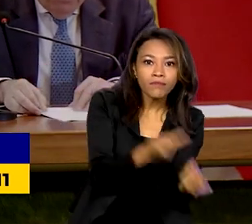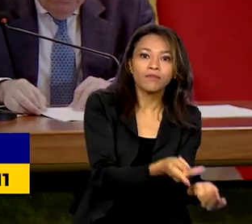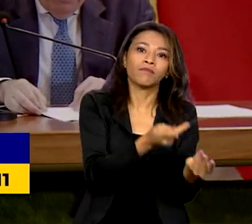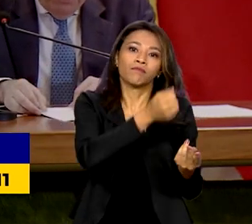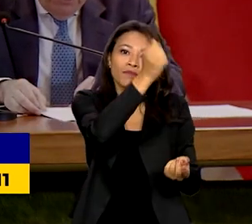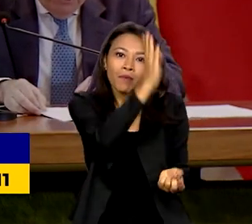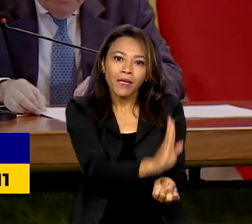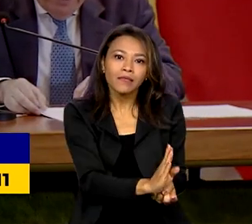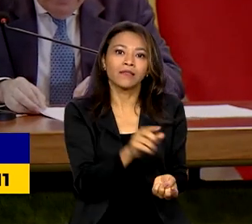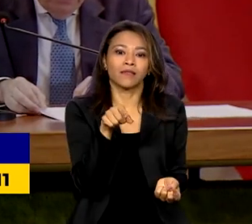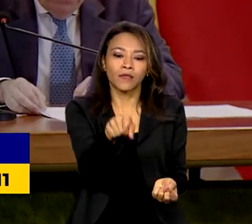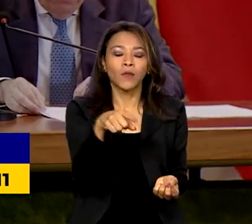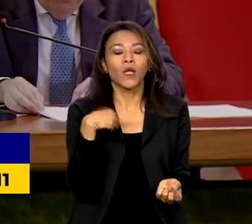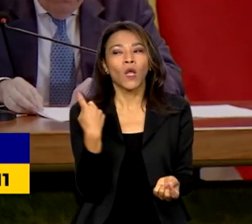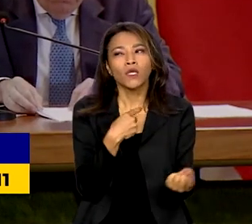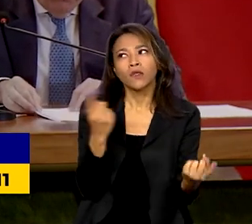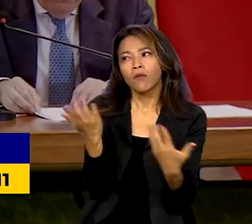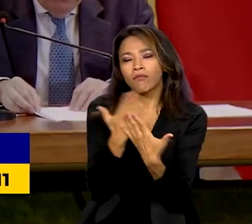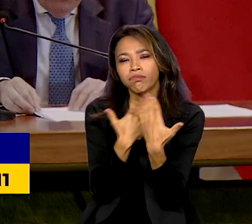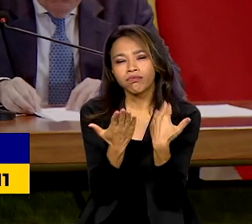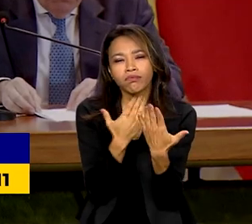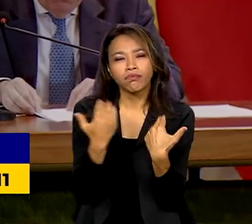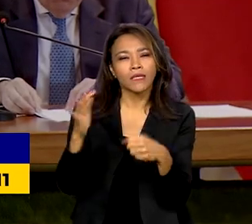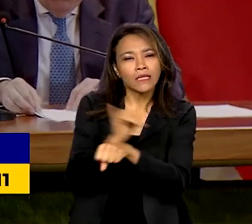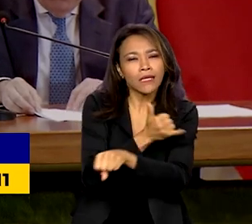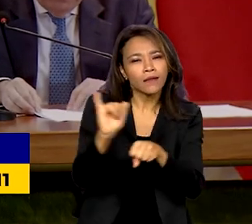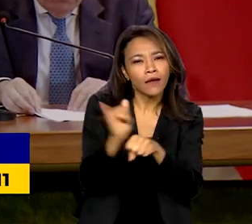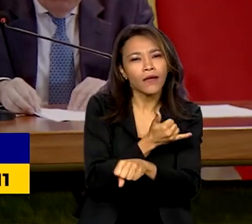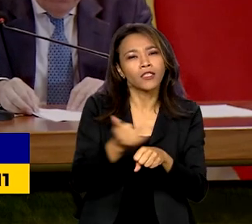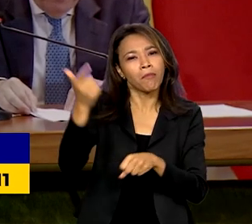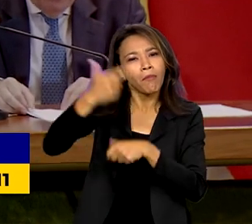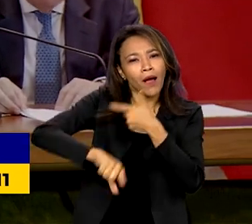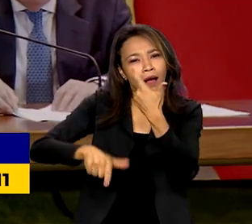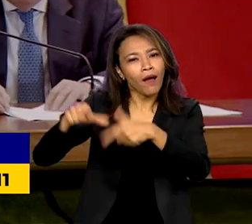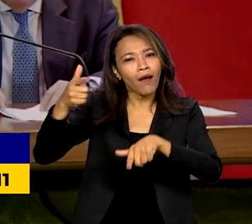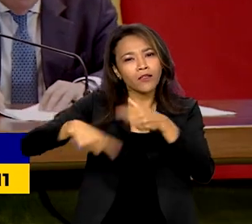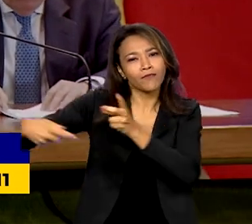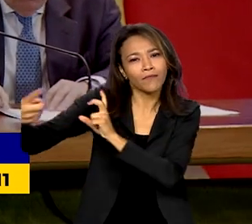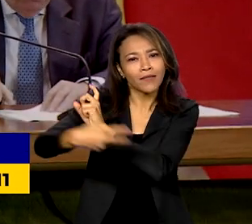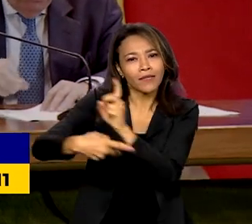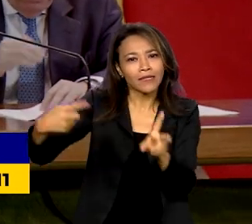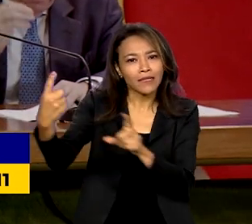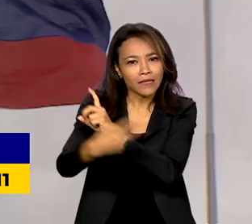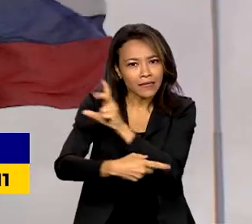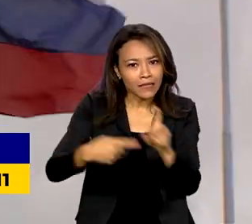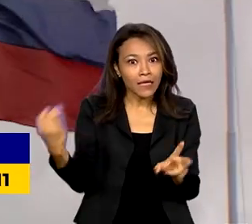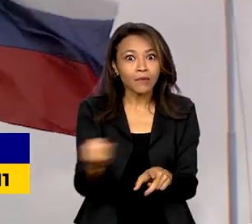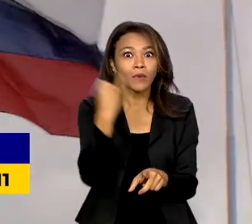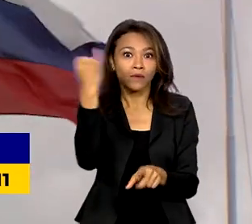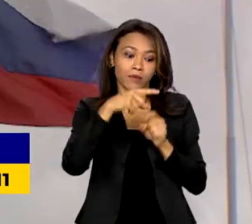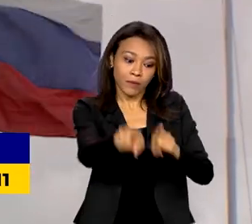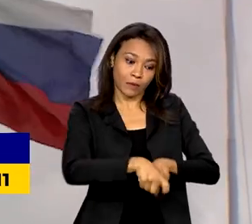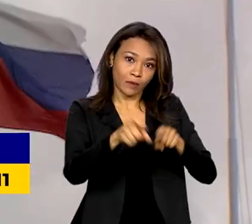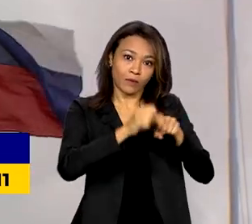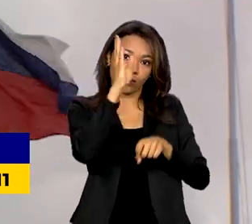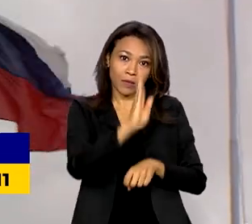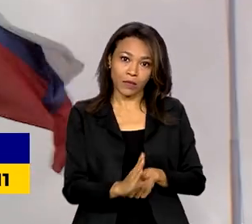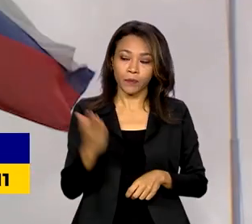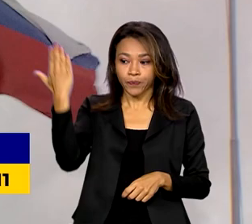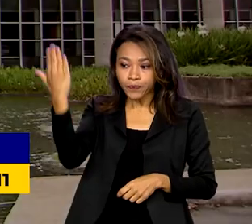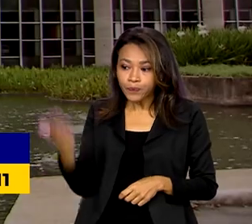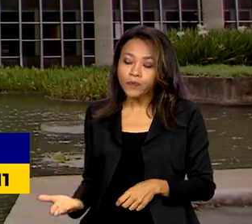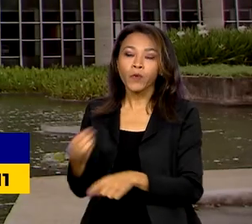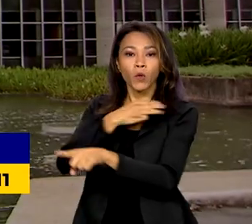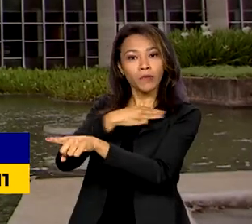sobre medidas para garantir o fluxo desse insumo de vital importância para nossa agricultura o ministro